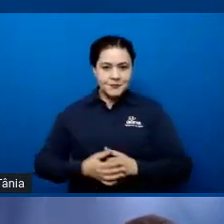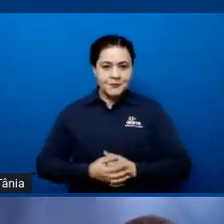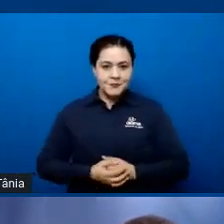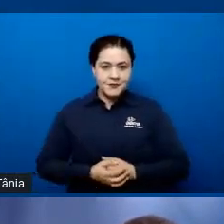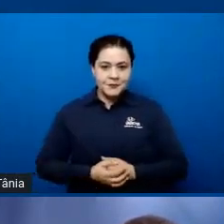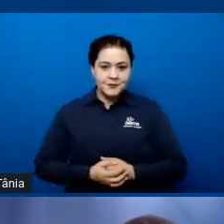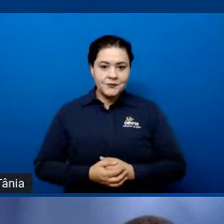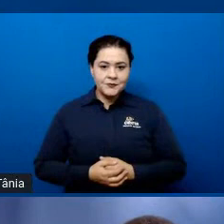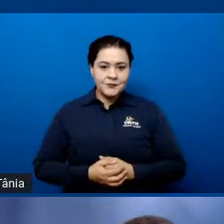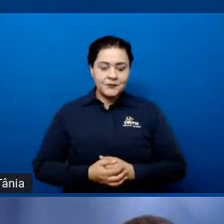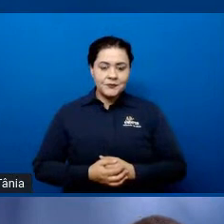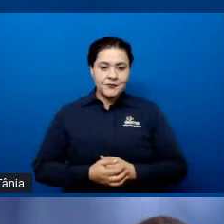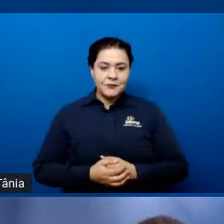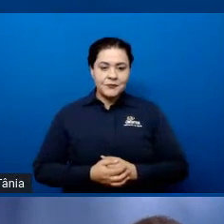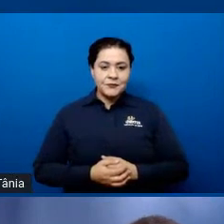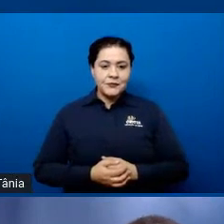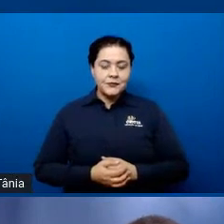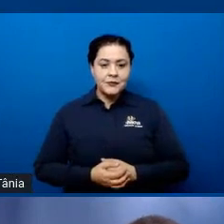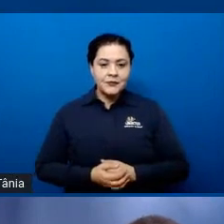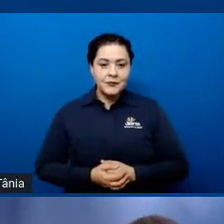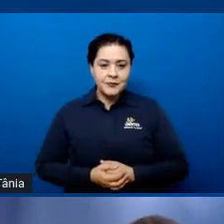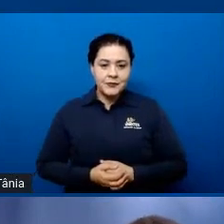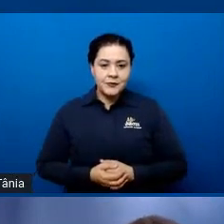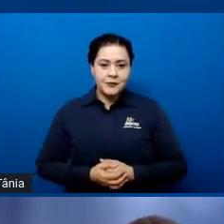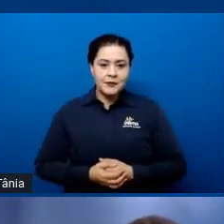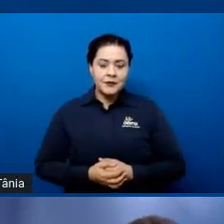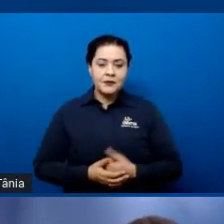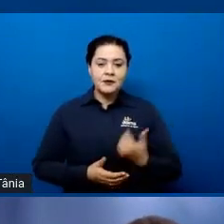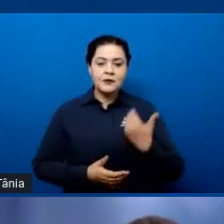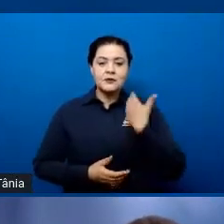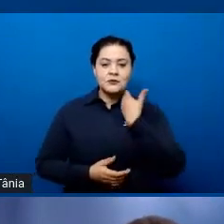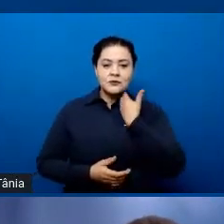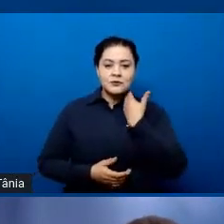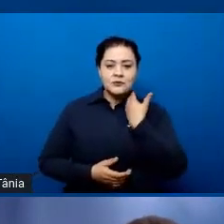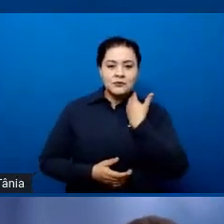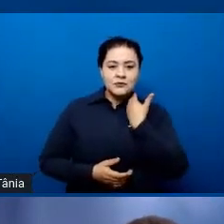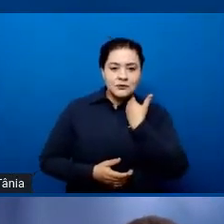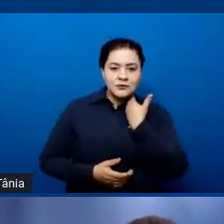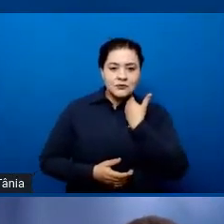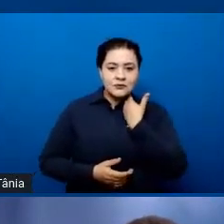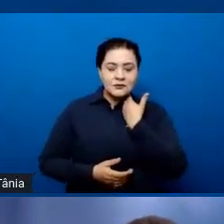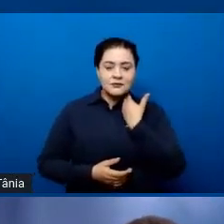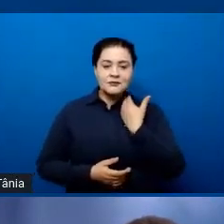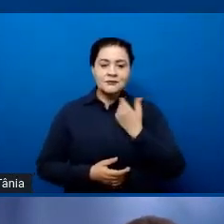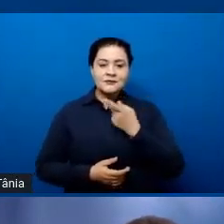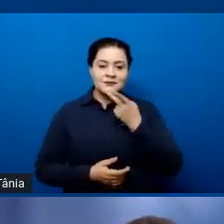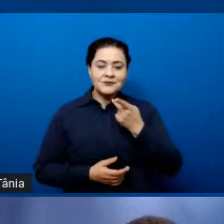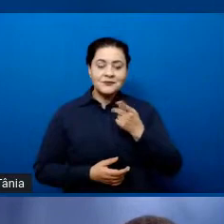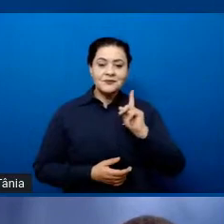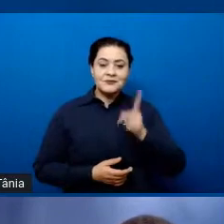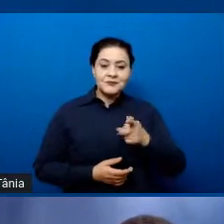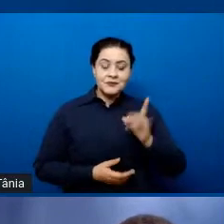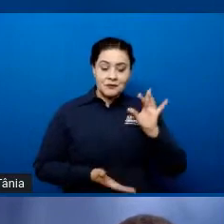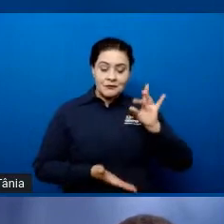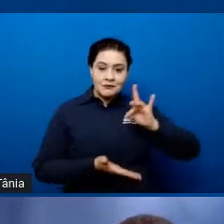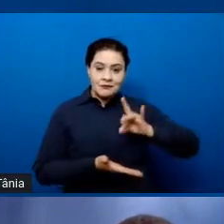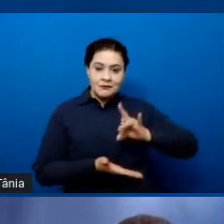Né? Como fundamental, 30 anos, minha professora de ciências levou um coração de boi real na sala de aula. Não precisa mais levar o coração real. Ela